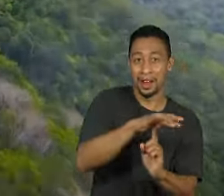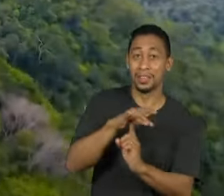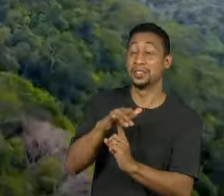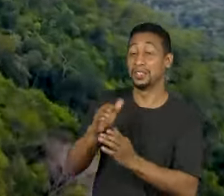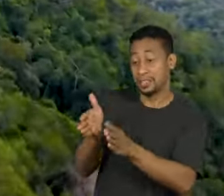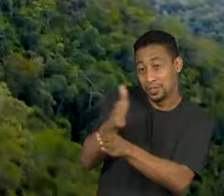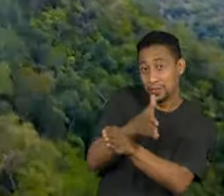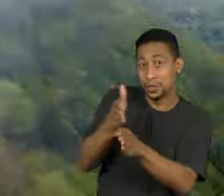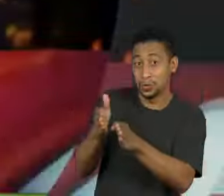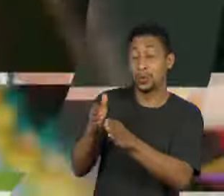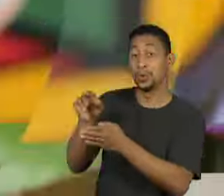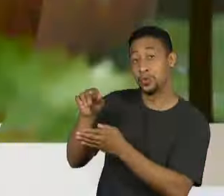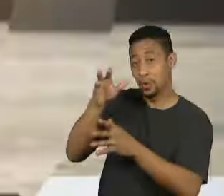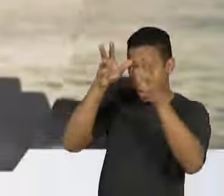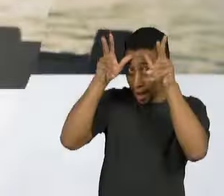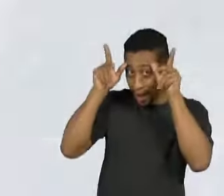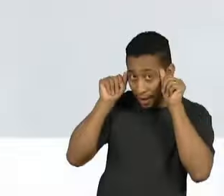Acre.